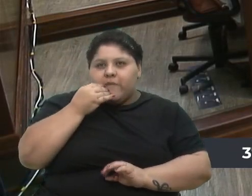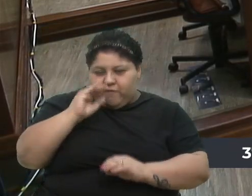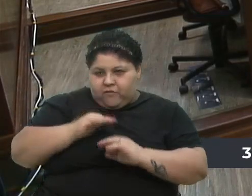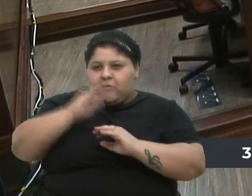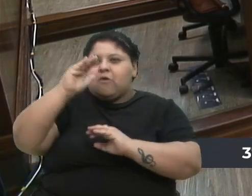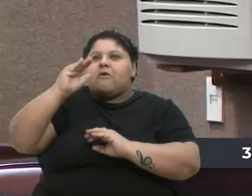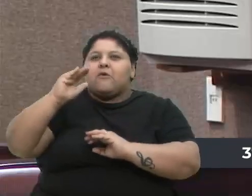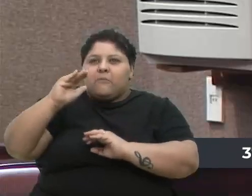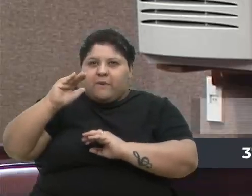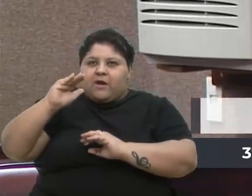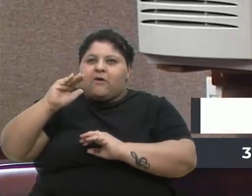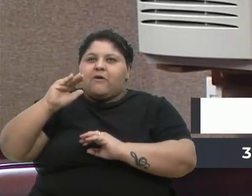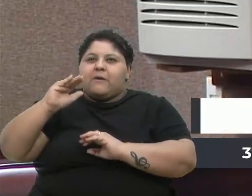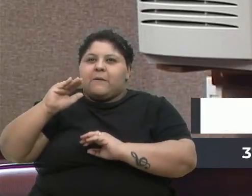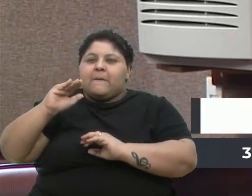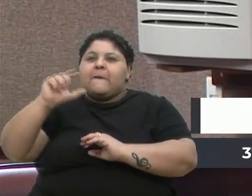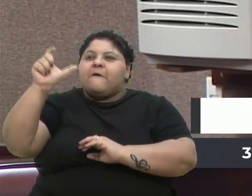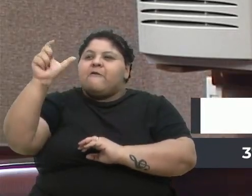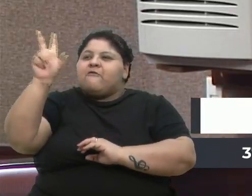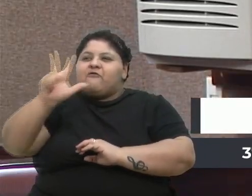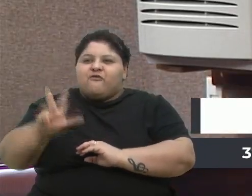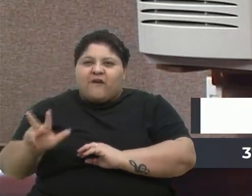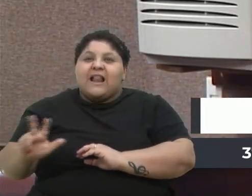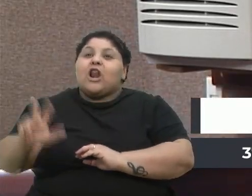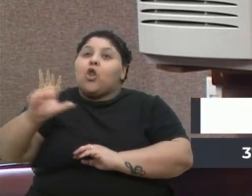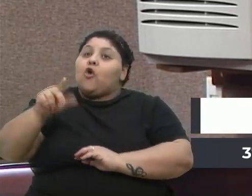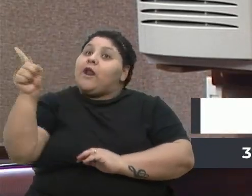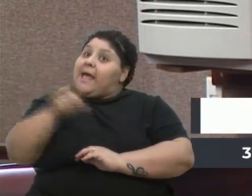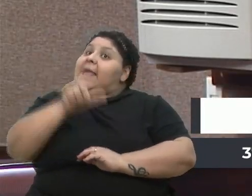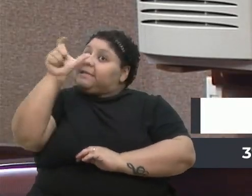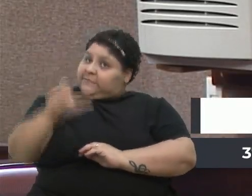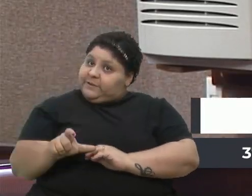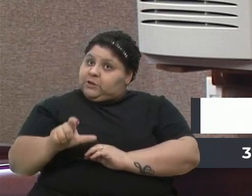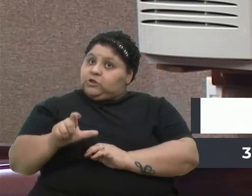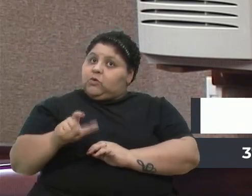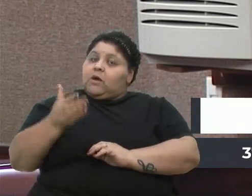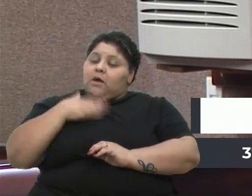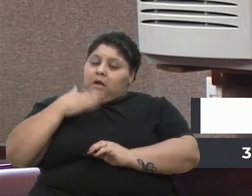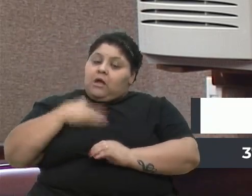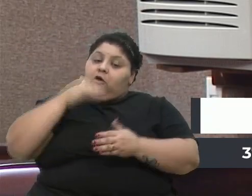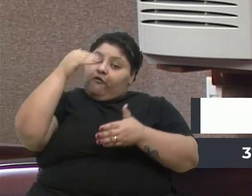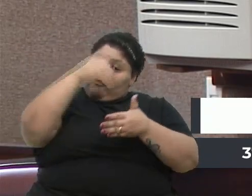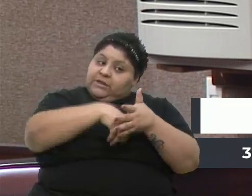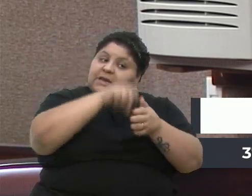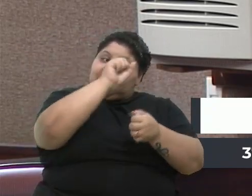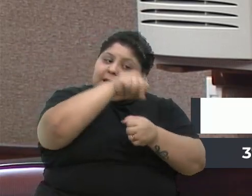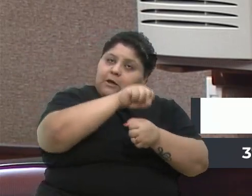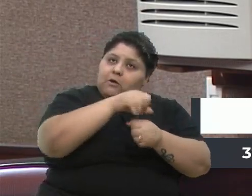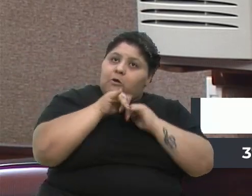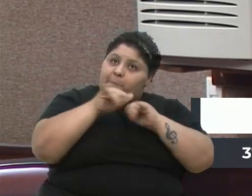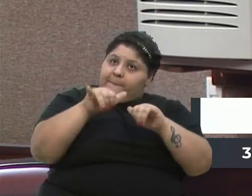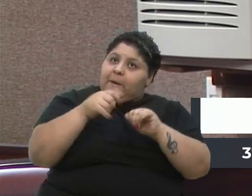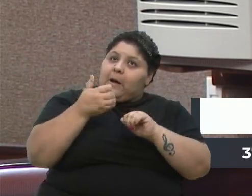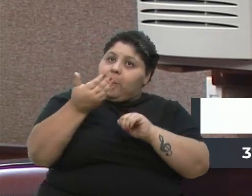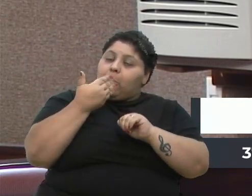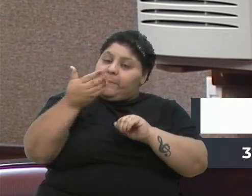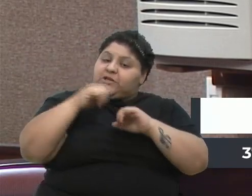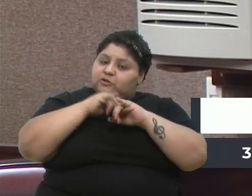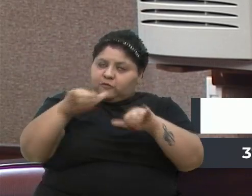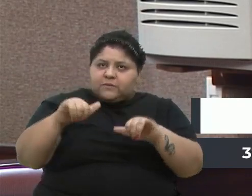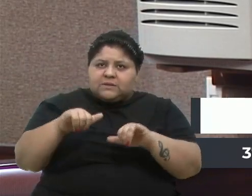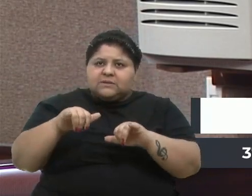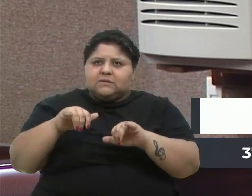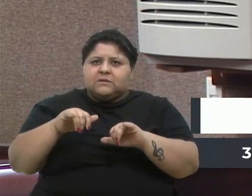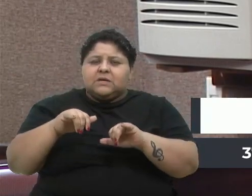as pessoas. Eu já também quero declarar que vou votar favorável a esse pedido de informação, porque é uma questão importante para a gente esclarecer.